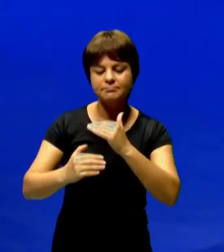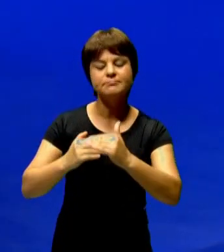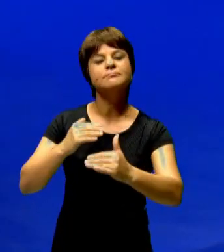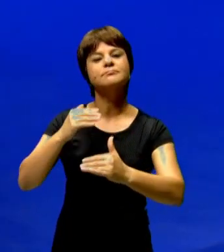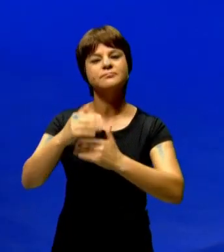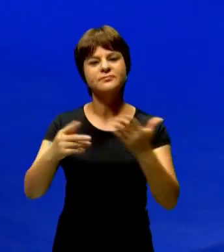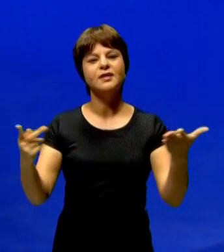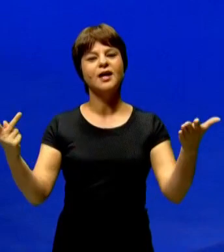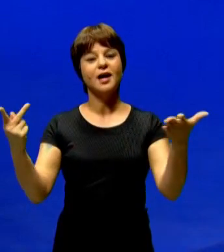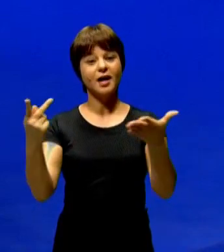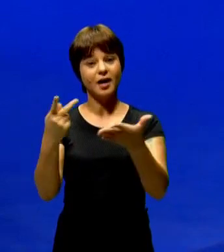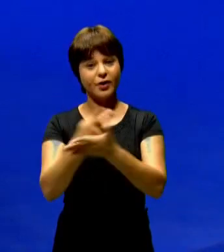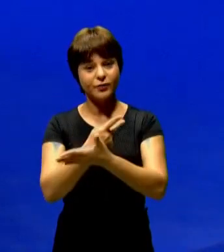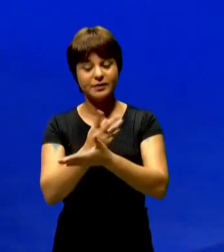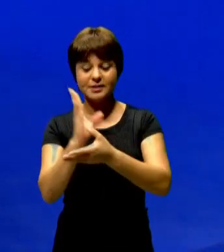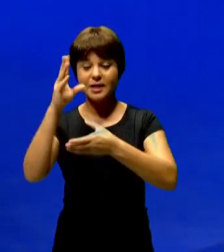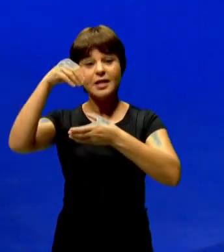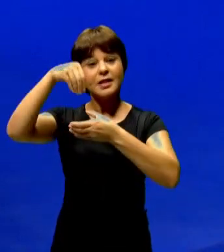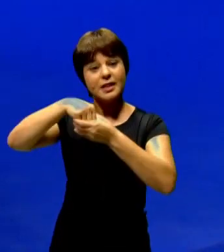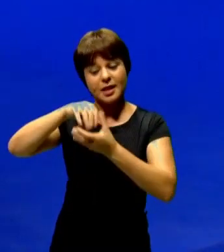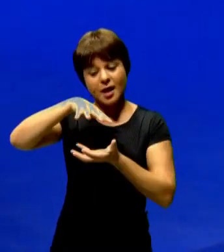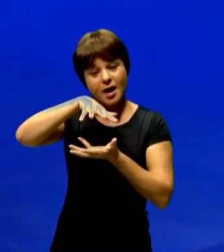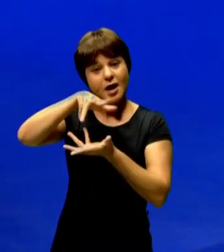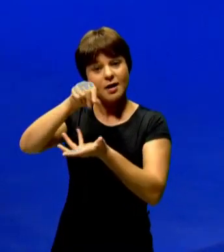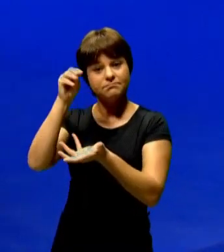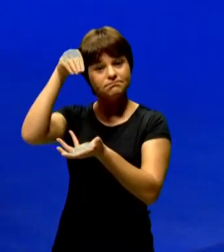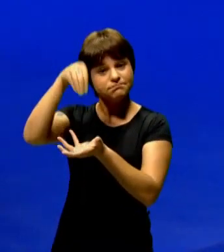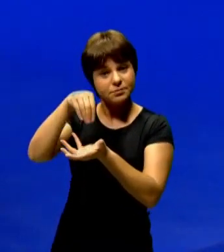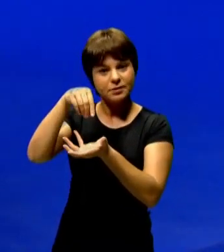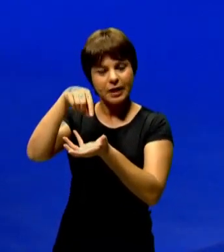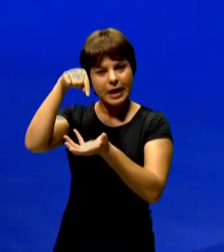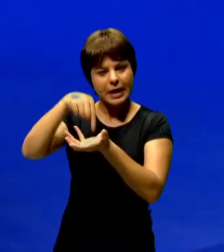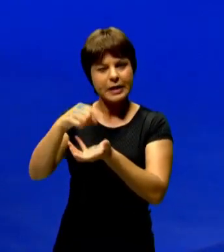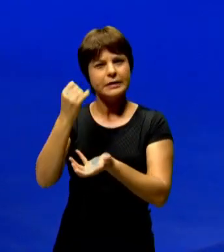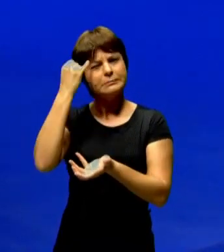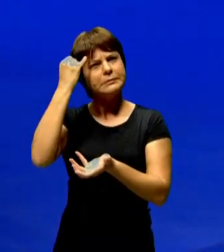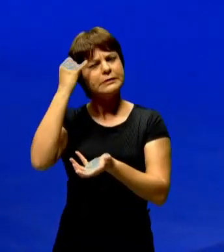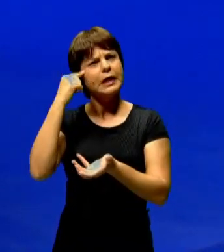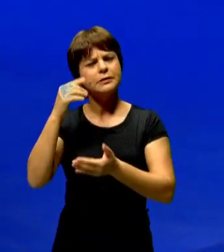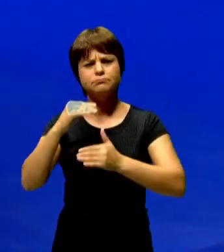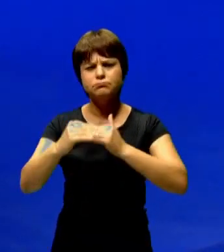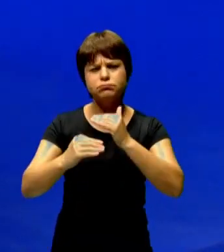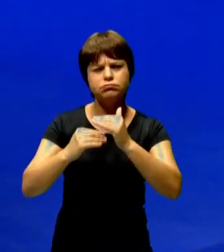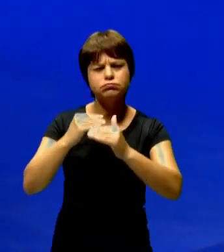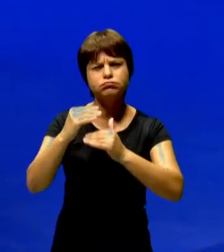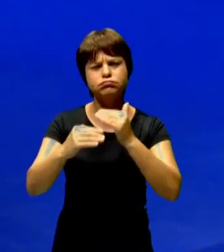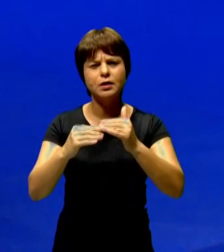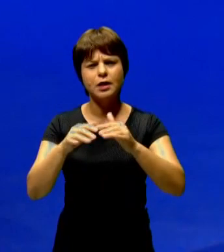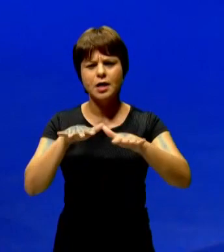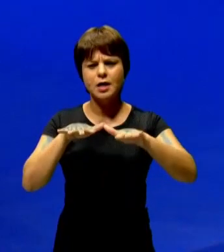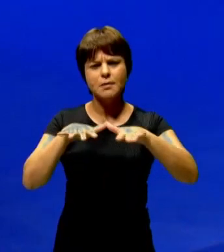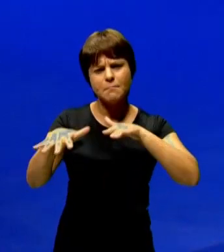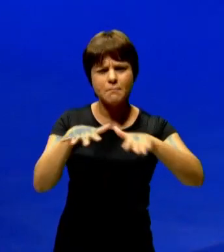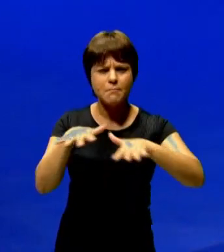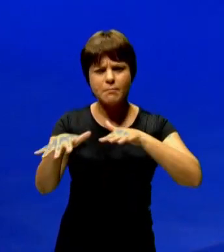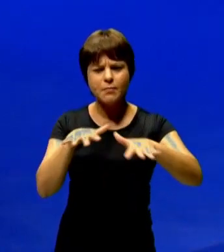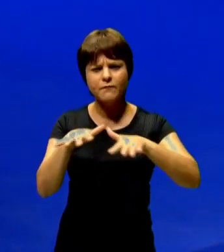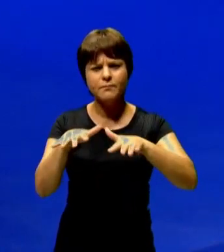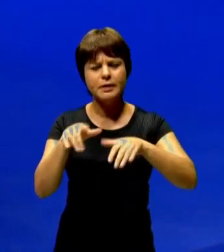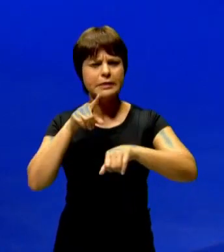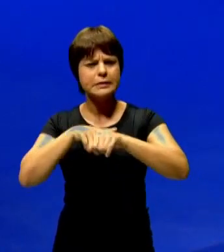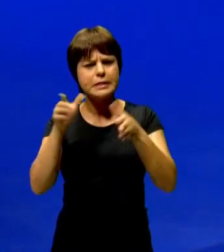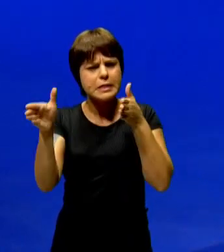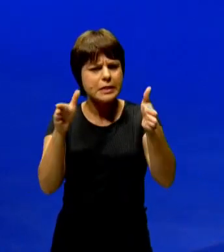que acontecem no interior do planeta Terra. A ideia de processo dá uma ideia de movimento e dá uma ideia de